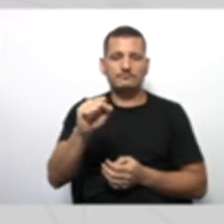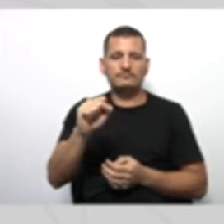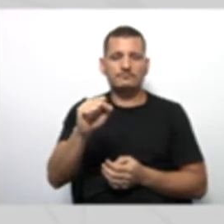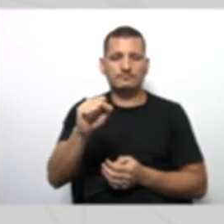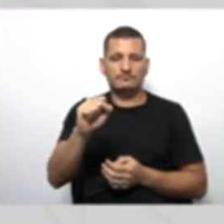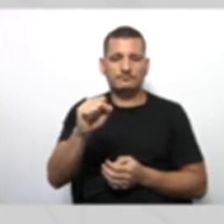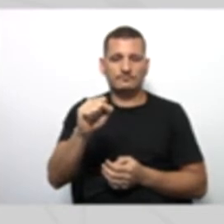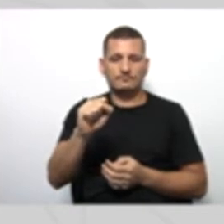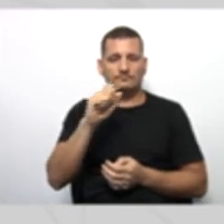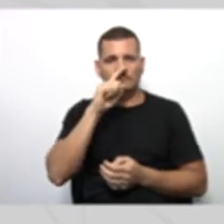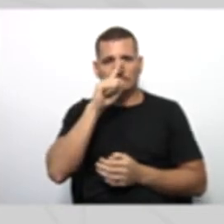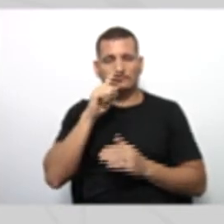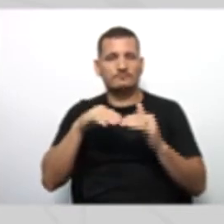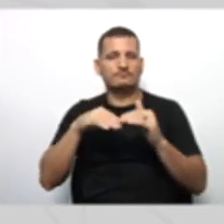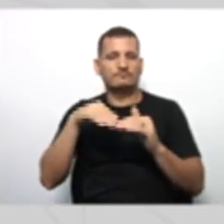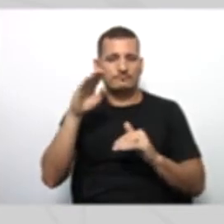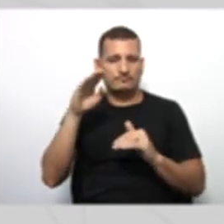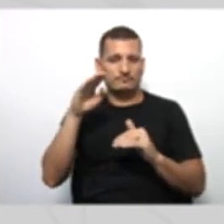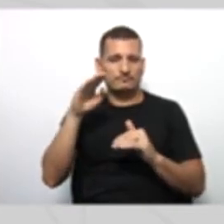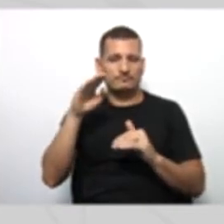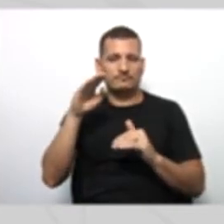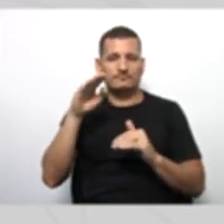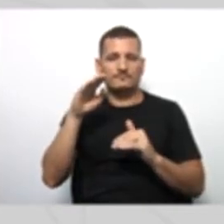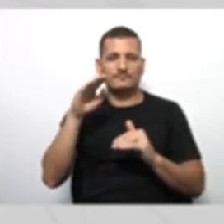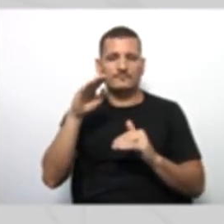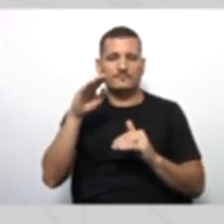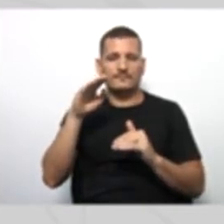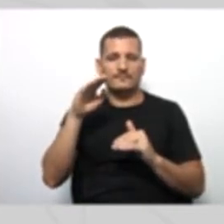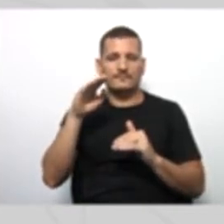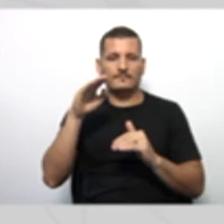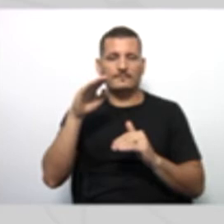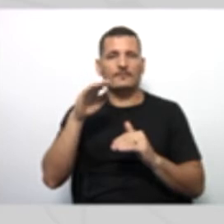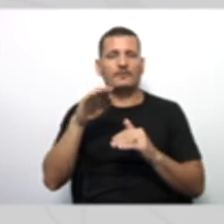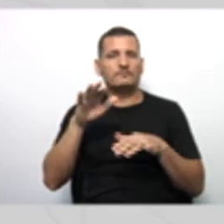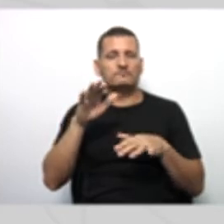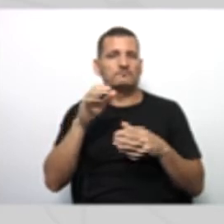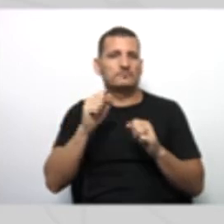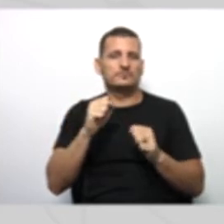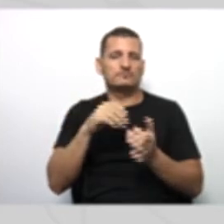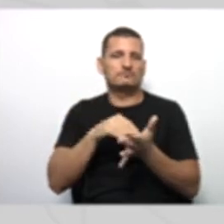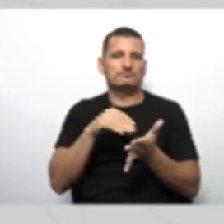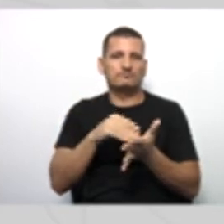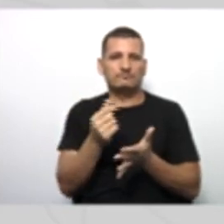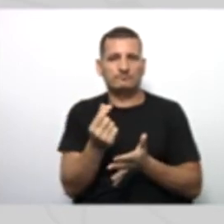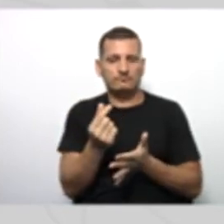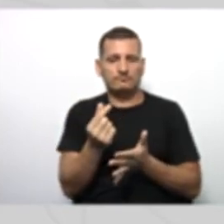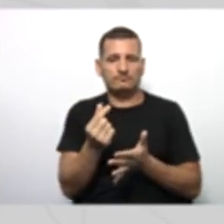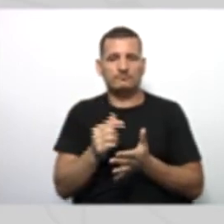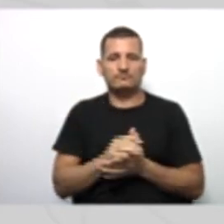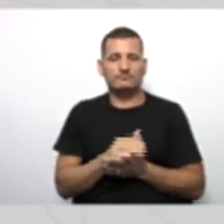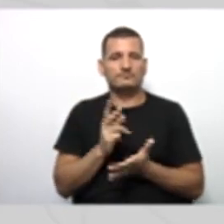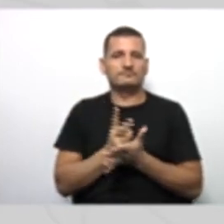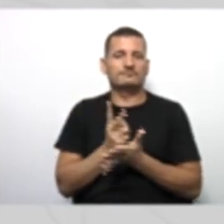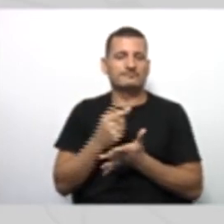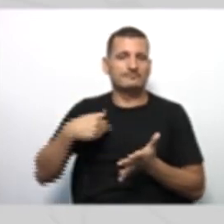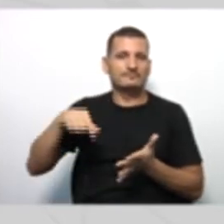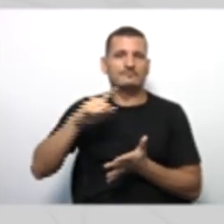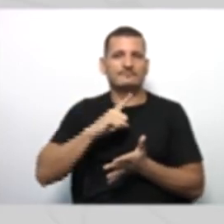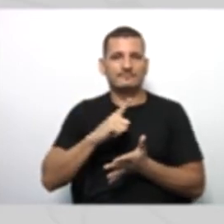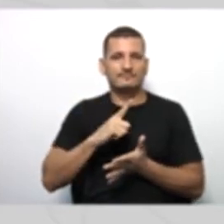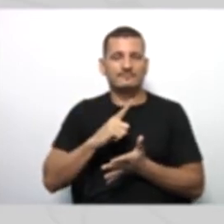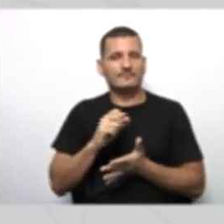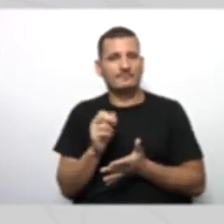riscos, aqui eu estou relembrando, né, que a gente trouxe ali nos slides passados, deve-se qualificar os riscos conforme os resultados